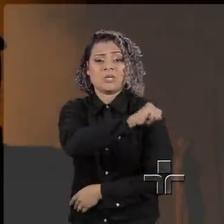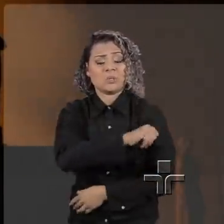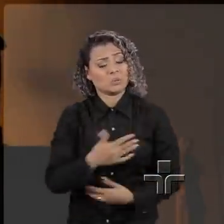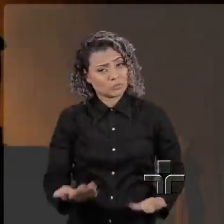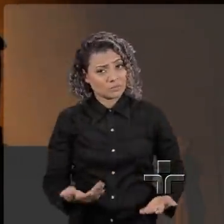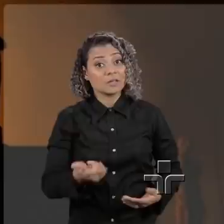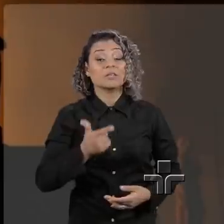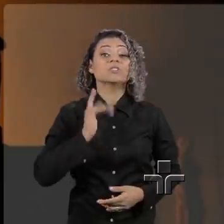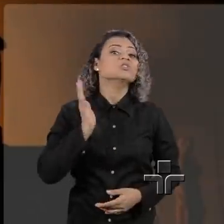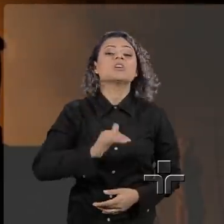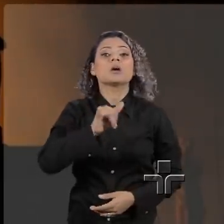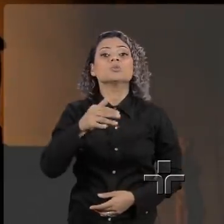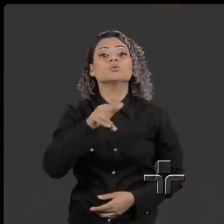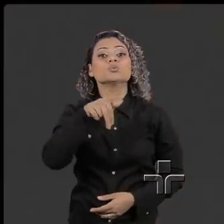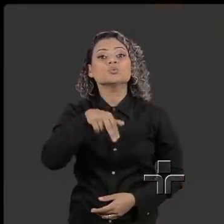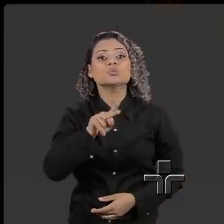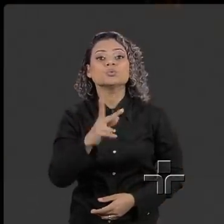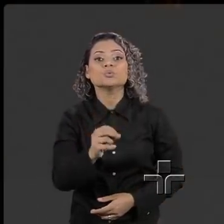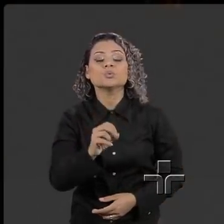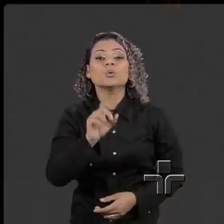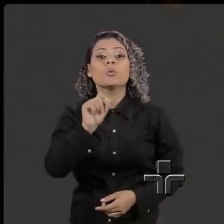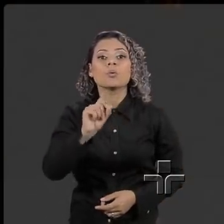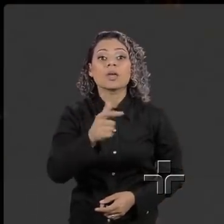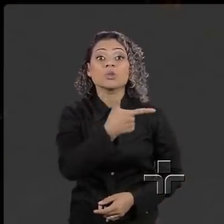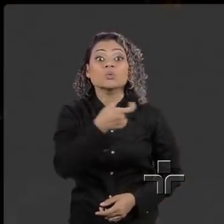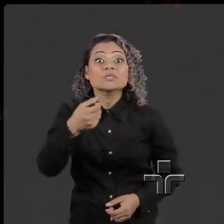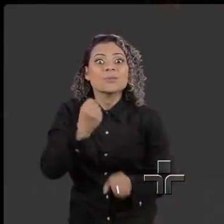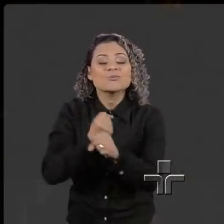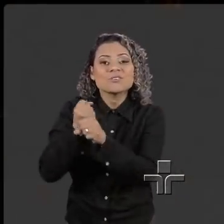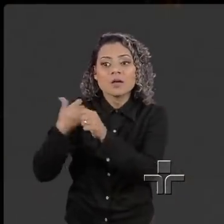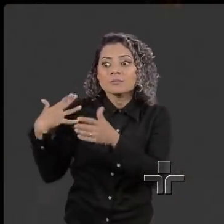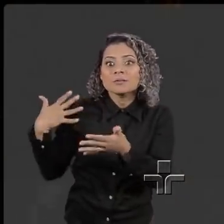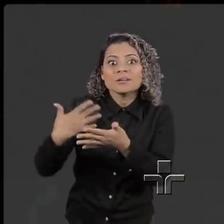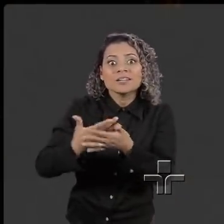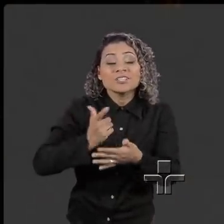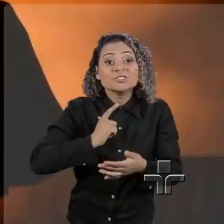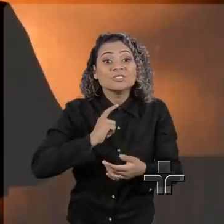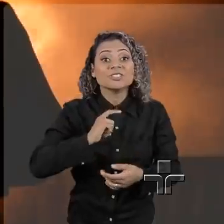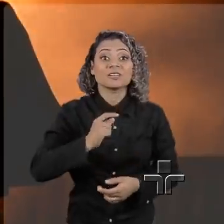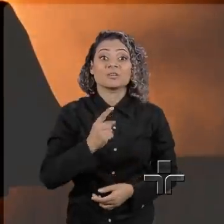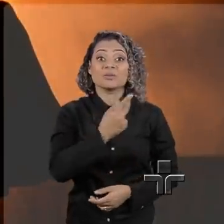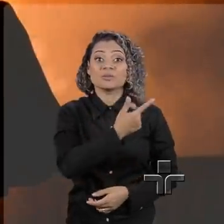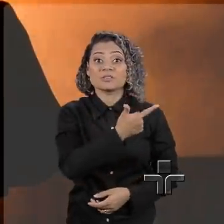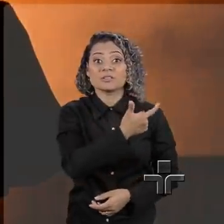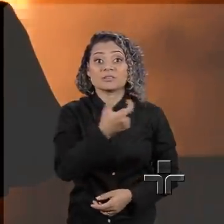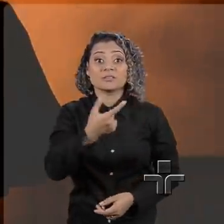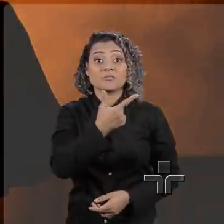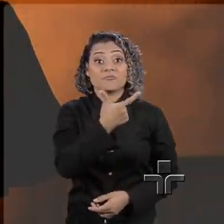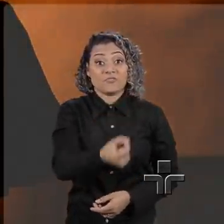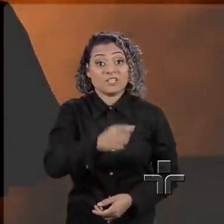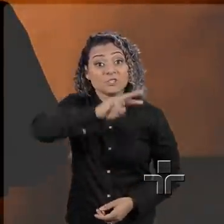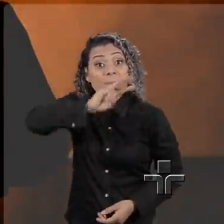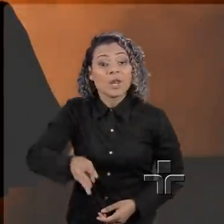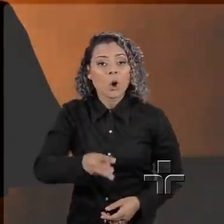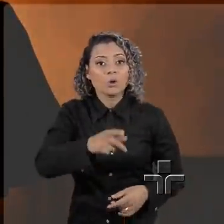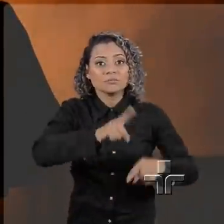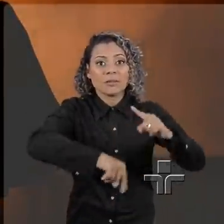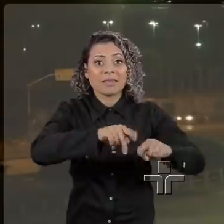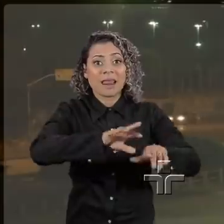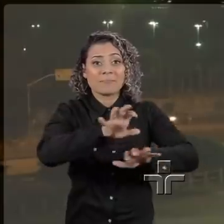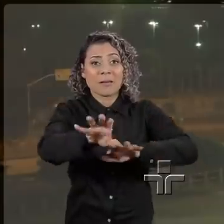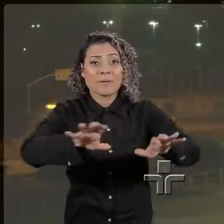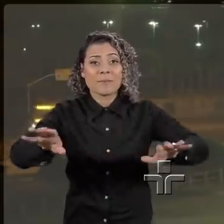que completou em junho 200 anos, tinha um acervo com cerca de 20 milhões de itens. Algumas peças com mais de 2.000